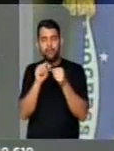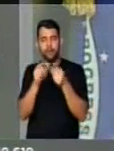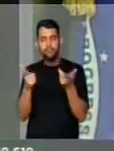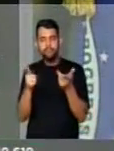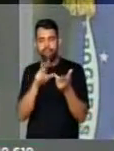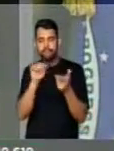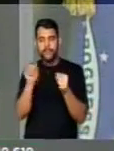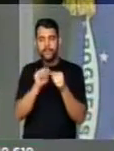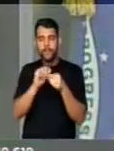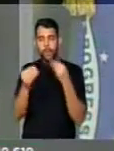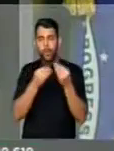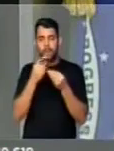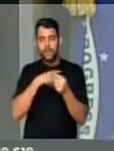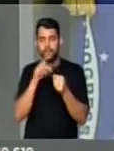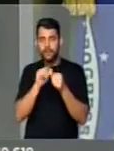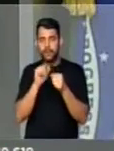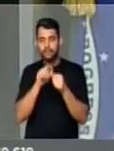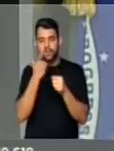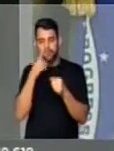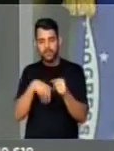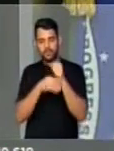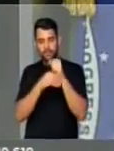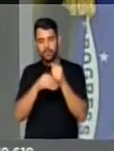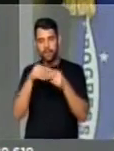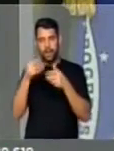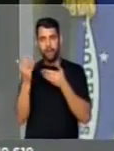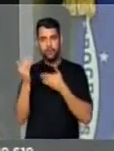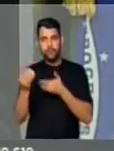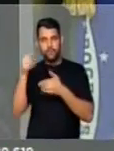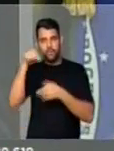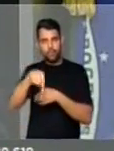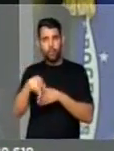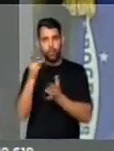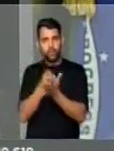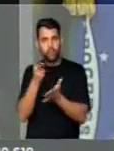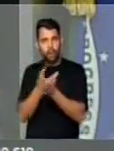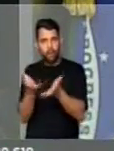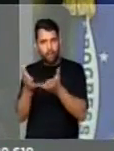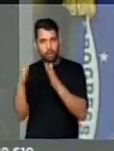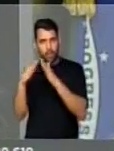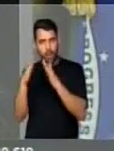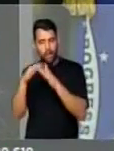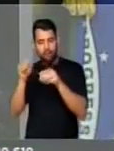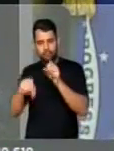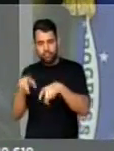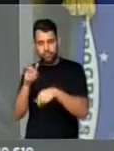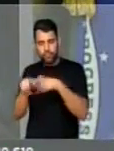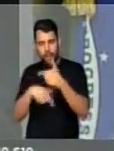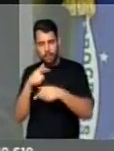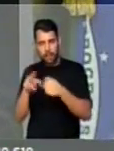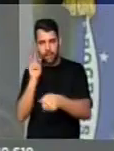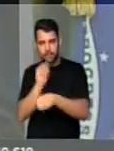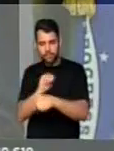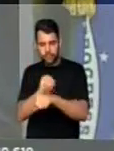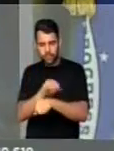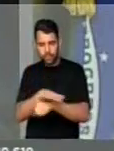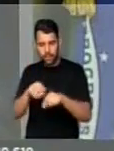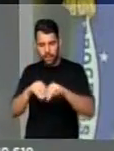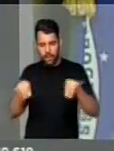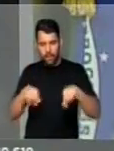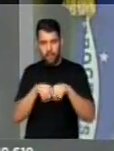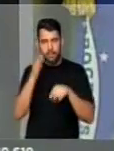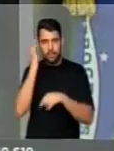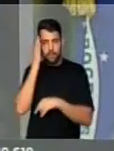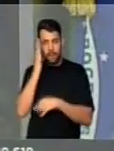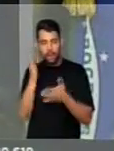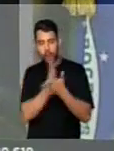então, como é que a gente faz para assegurar a juventude lá no meio rural, produzindo o pão nosso de cada dia? Sabendo que